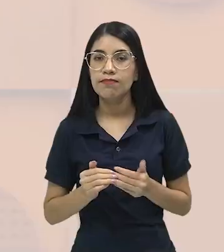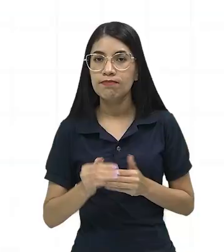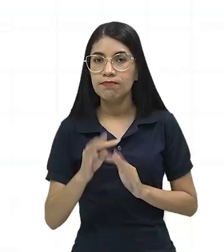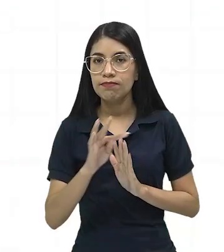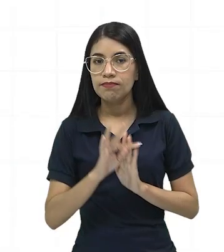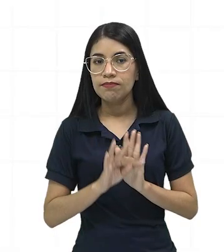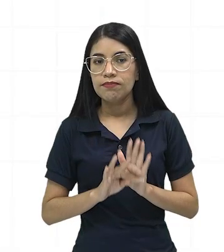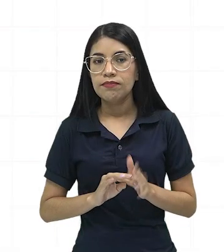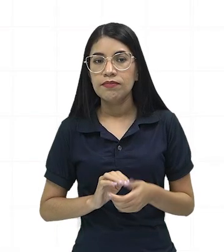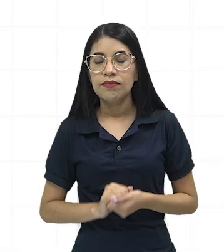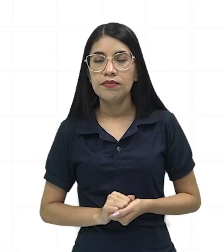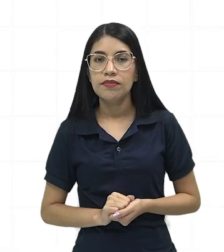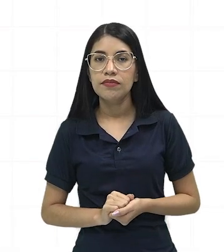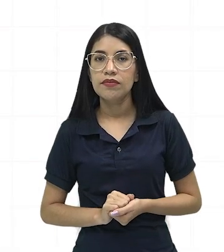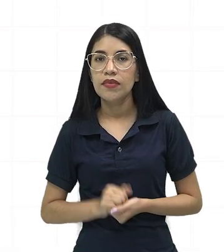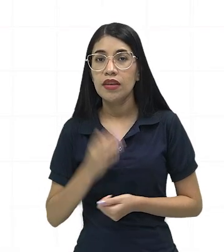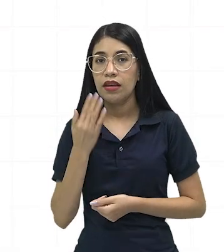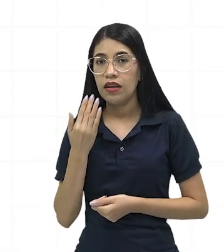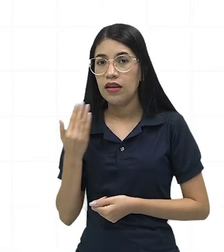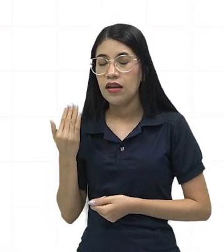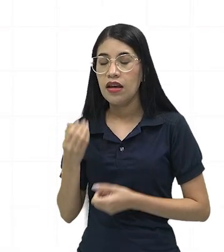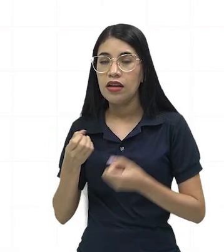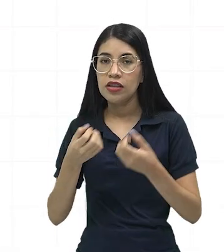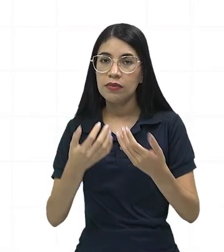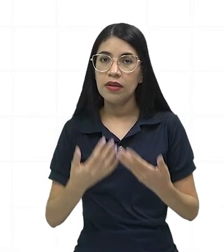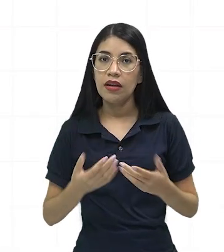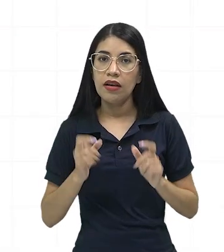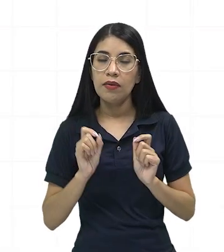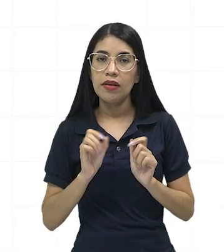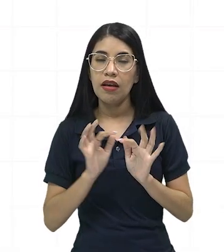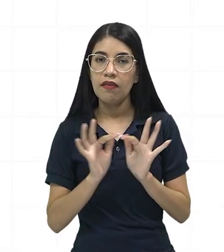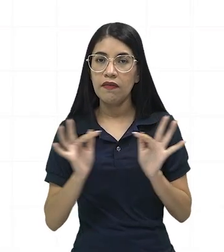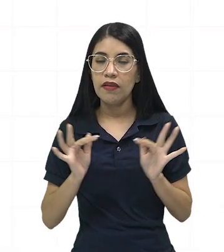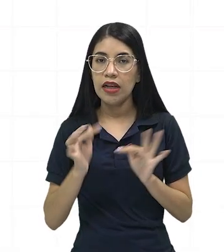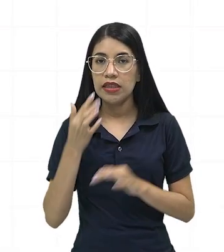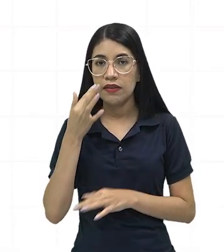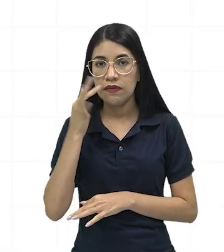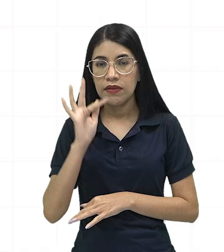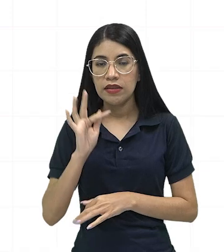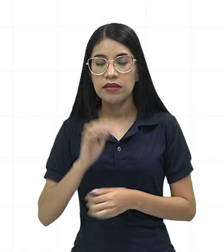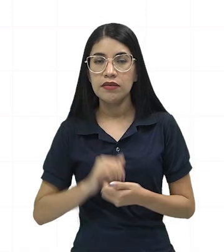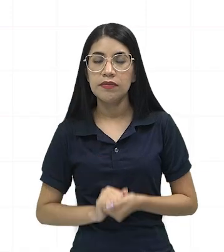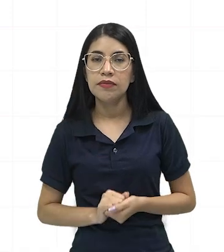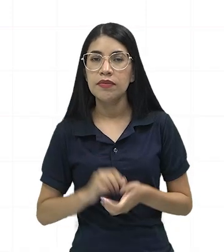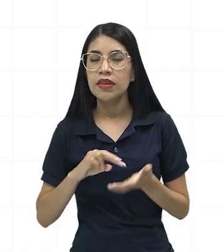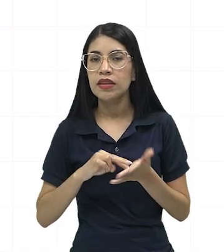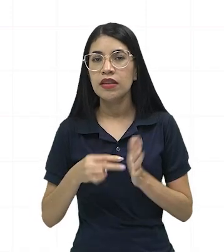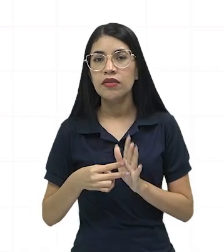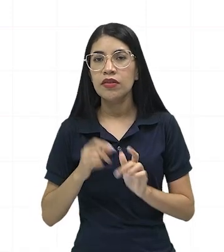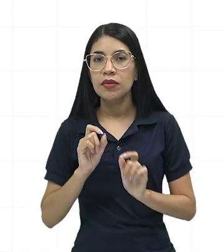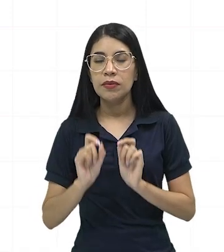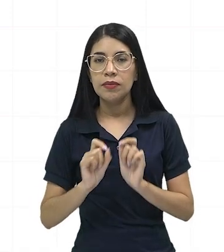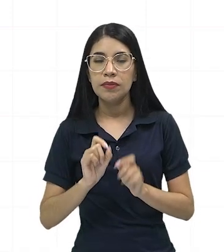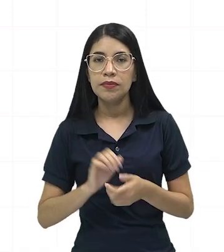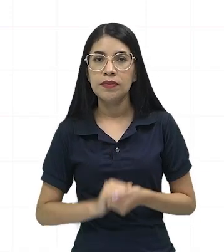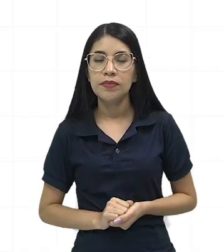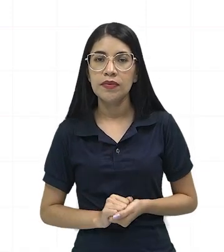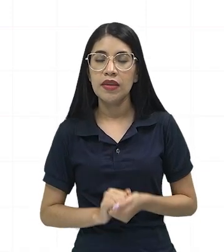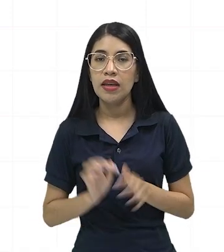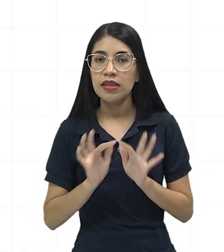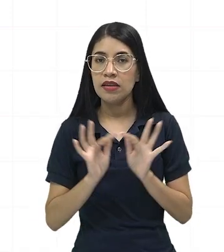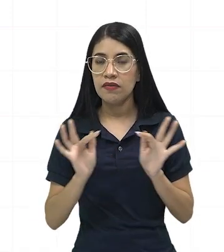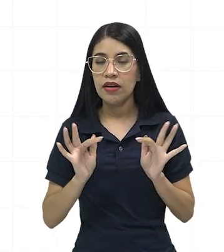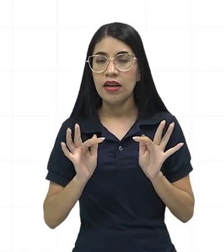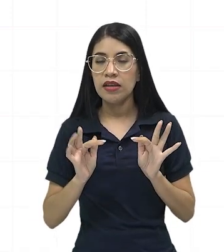texto, vamos falar agora do laissez-faire e laissez-passer, né? A expressão